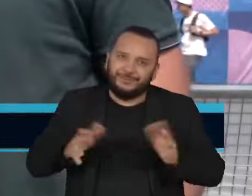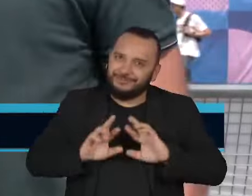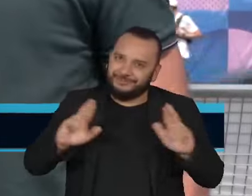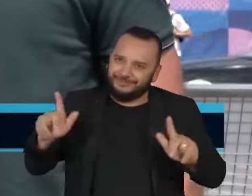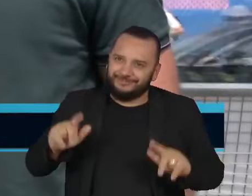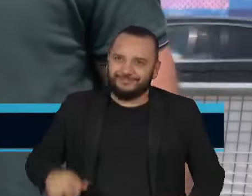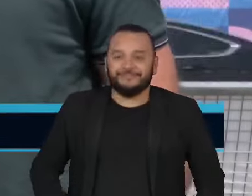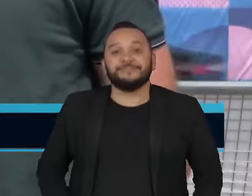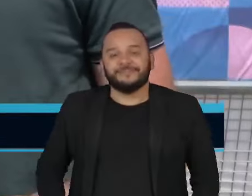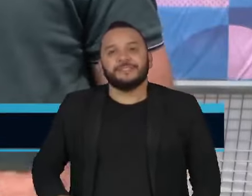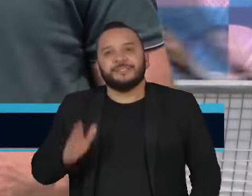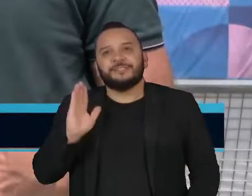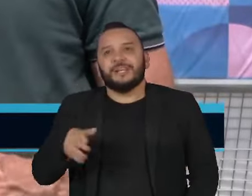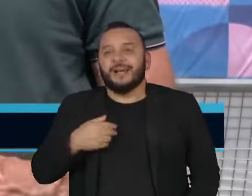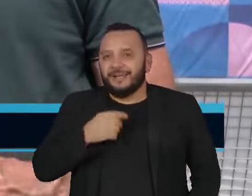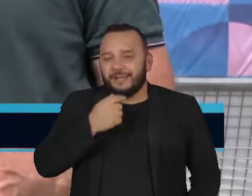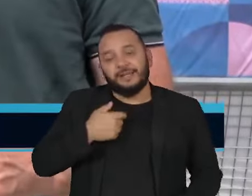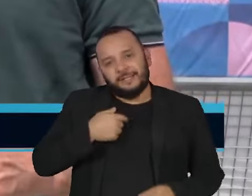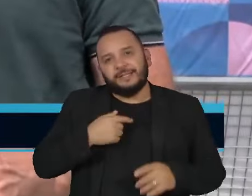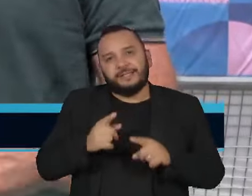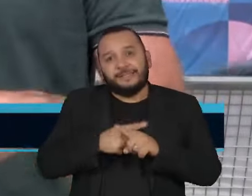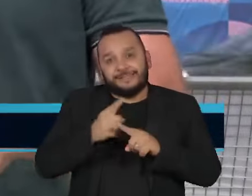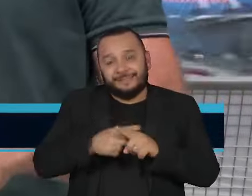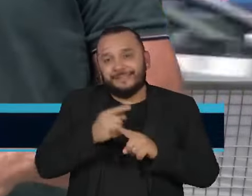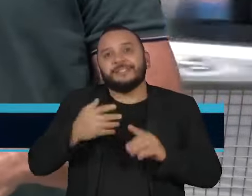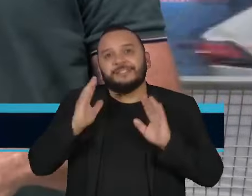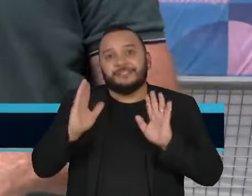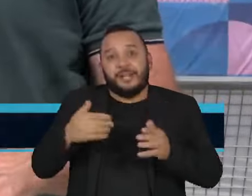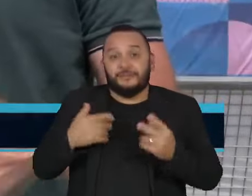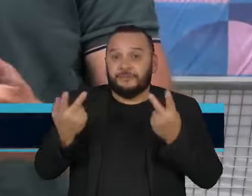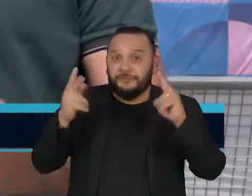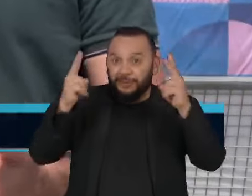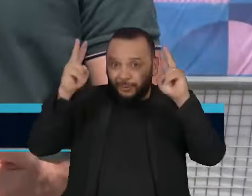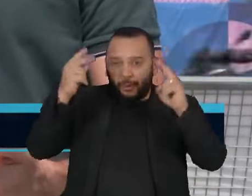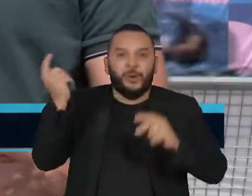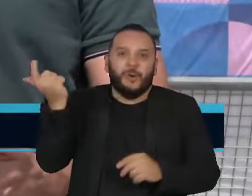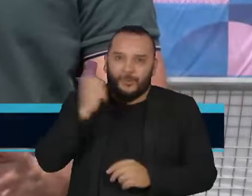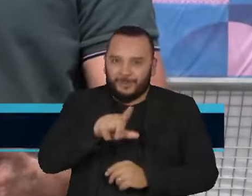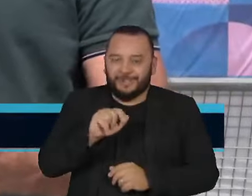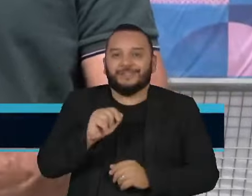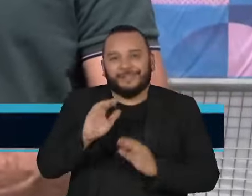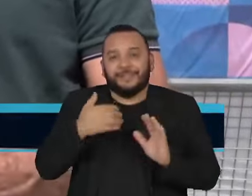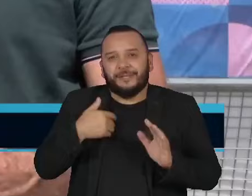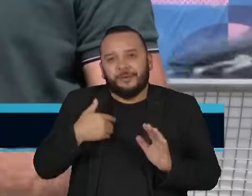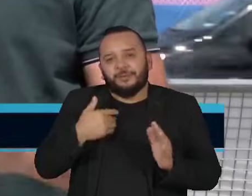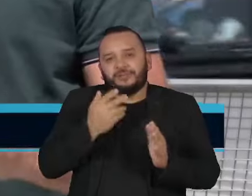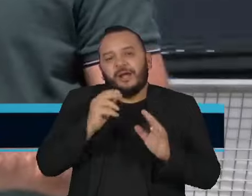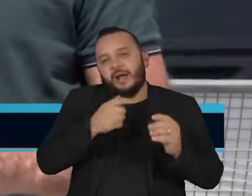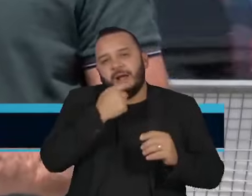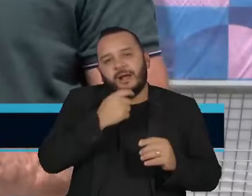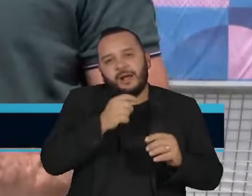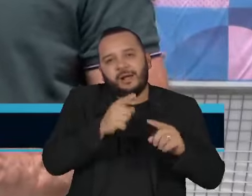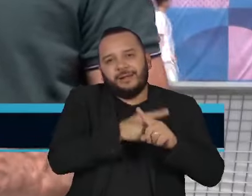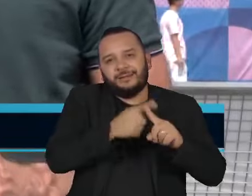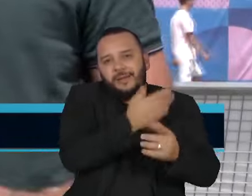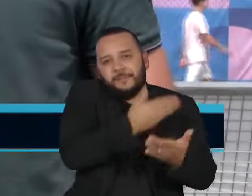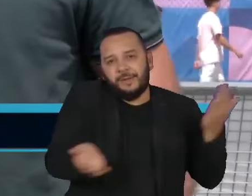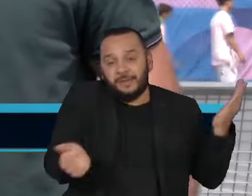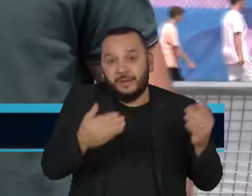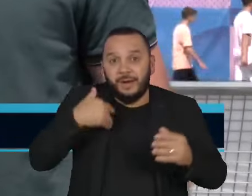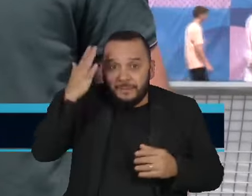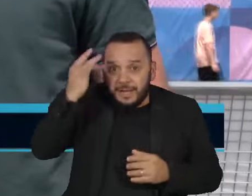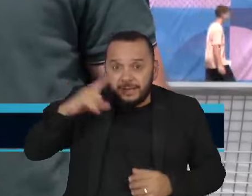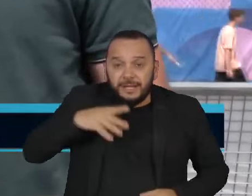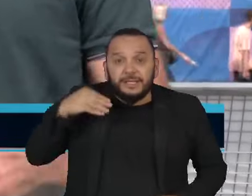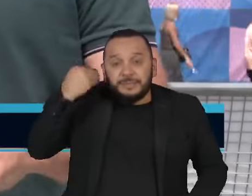vitória sobre o britânico Patrick James Brown que Keno Marley estreou aqui em Paris amanhã nas quartas de final terá pela frente um Boxeador experiente do